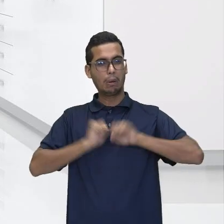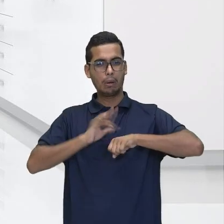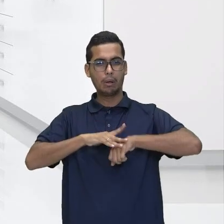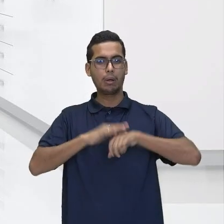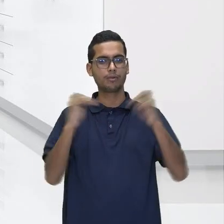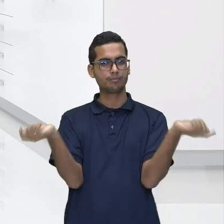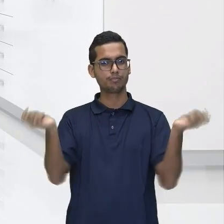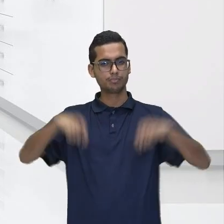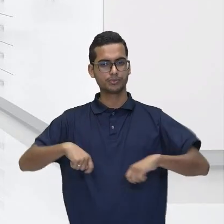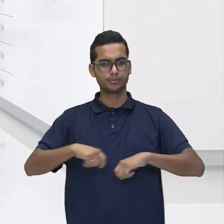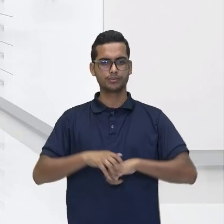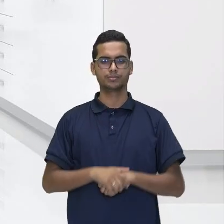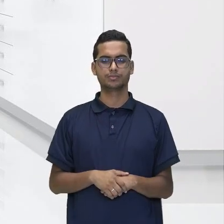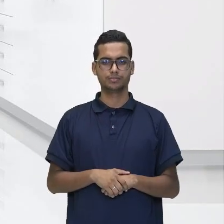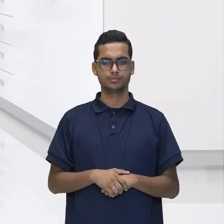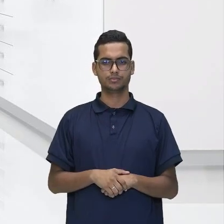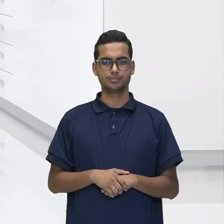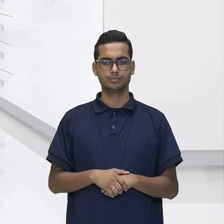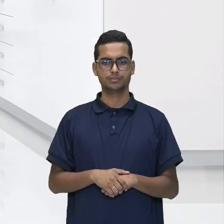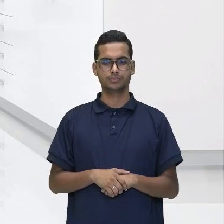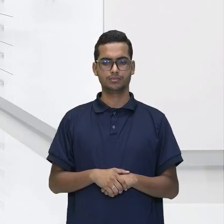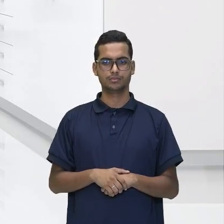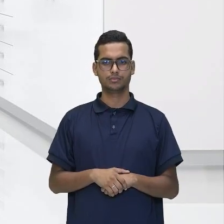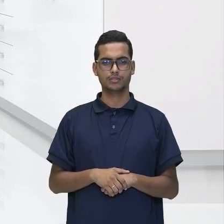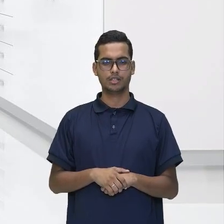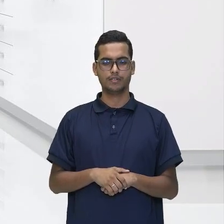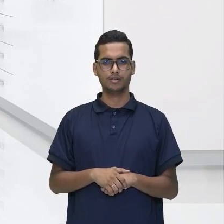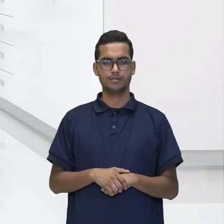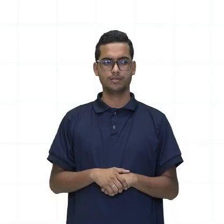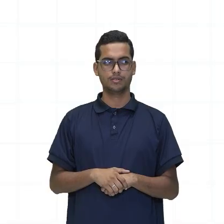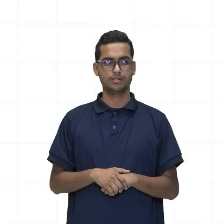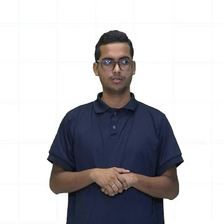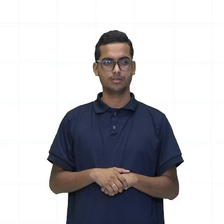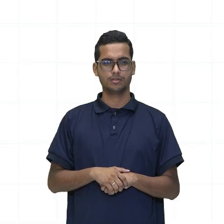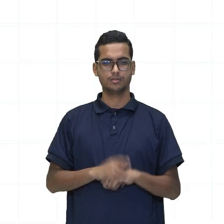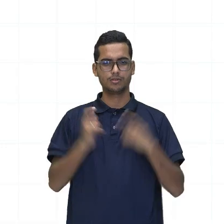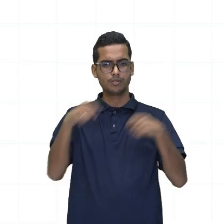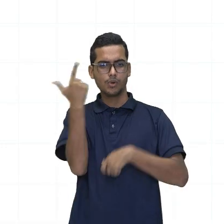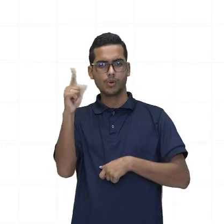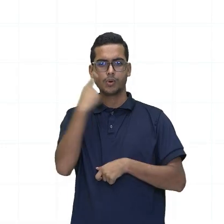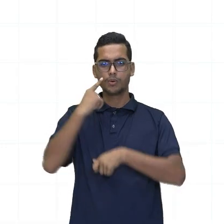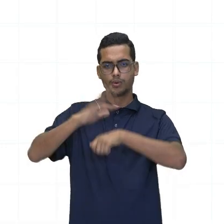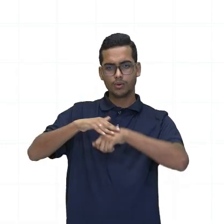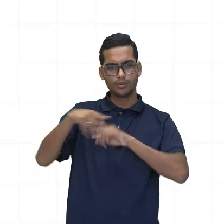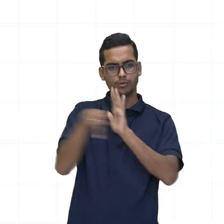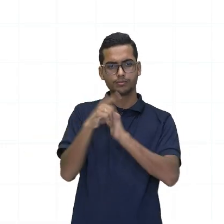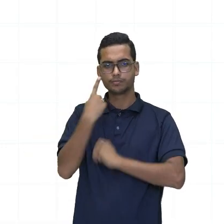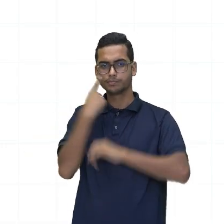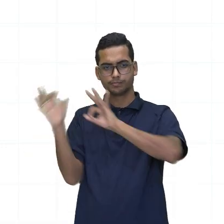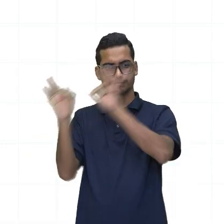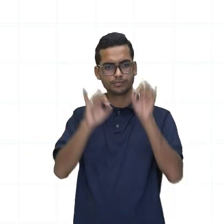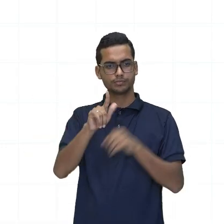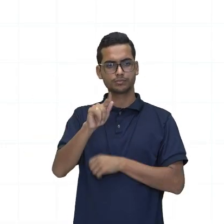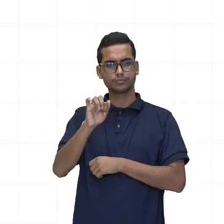bom? Vamos ver outra doença que é a giardíase. Na giardíase é um micro-organismo